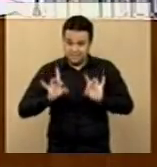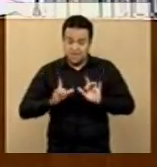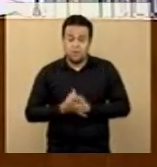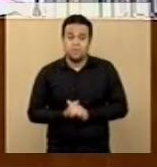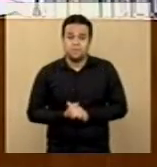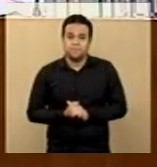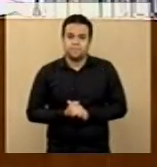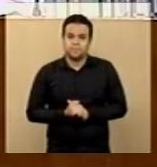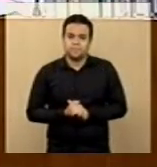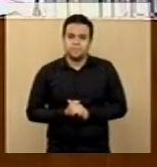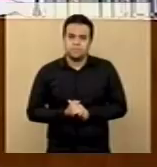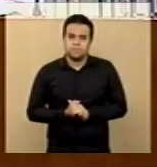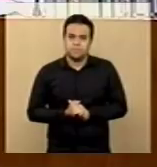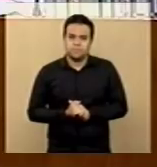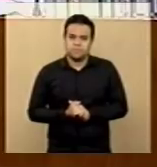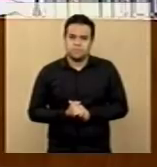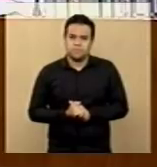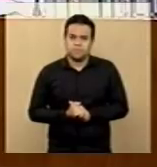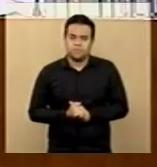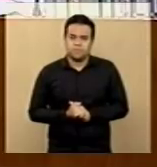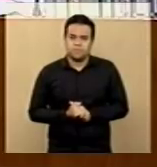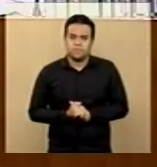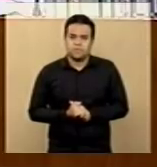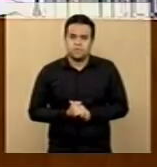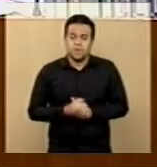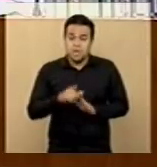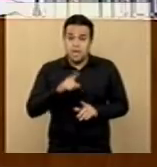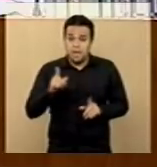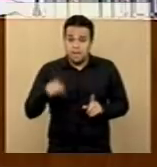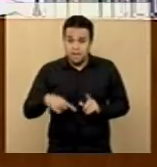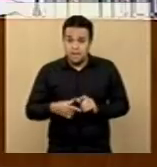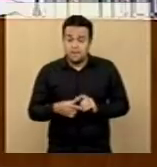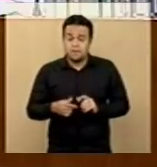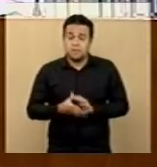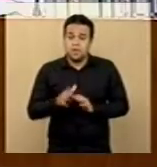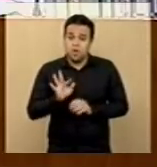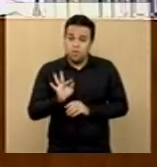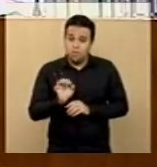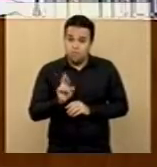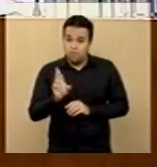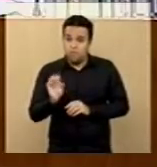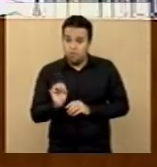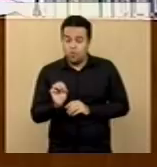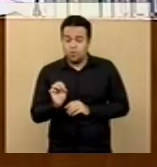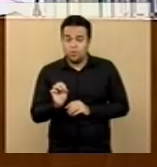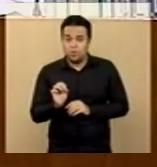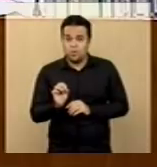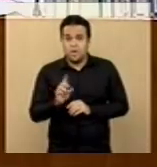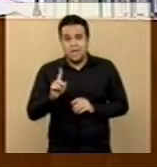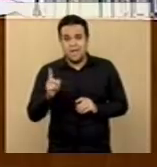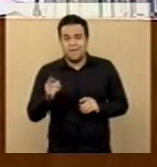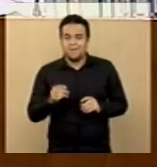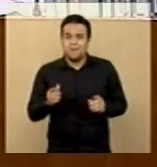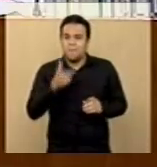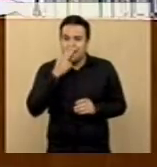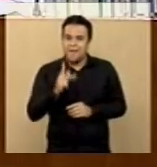sempre nos honra com lições primorosas, no sentido de provar que foro privilegiado é uma contradição nos termos, porque